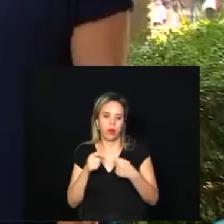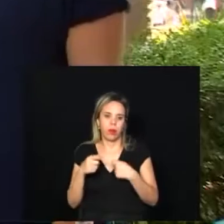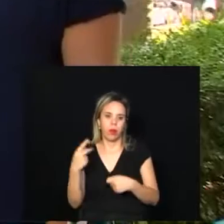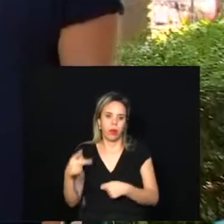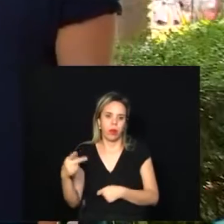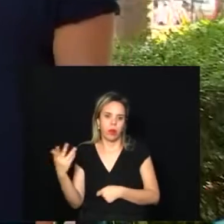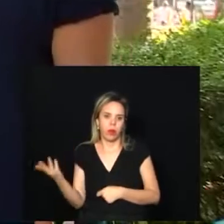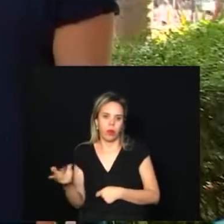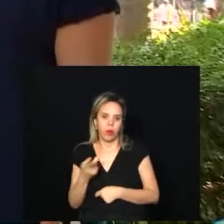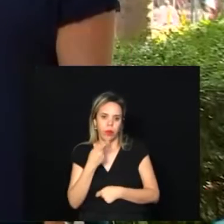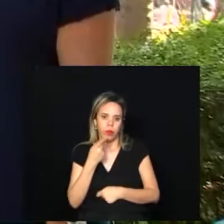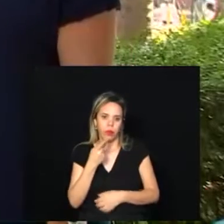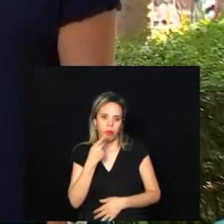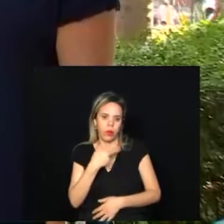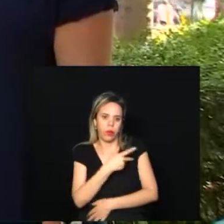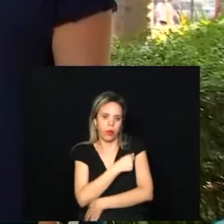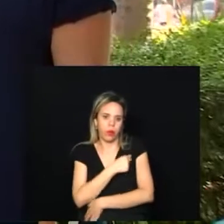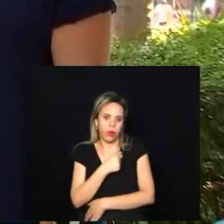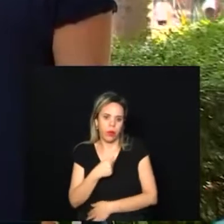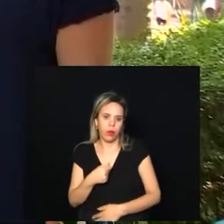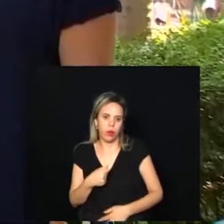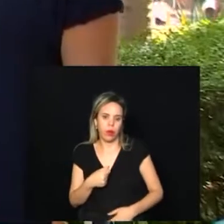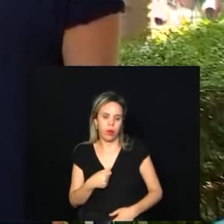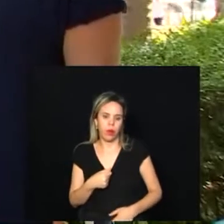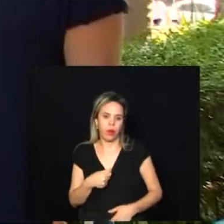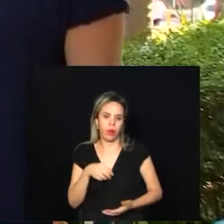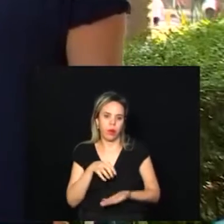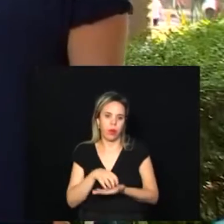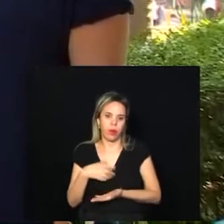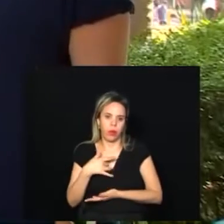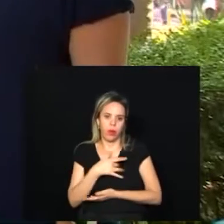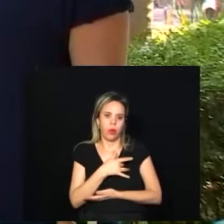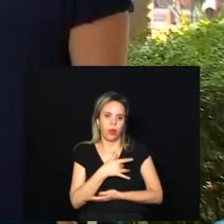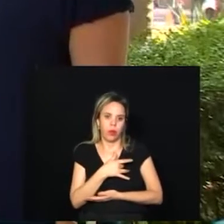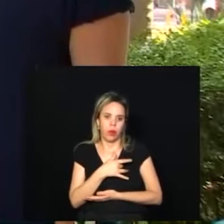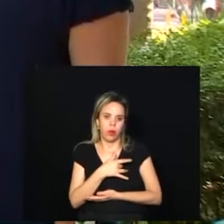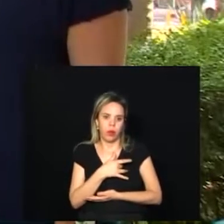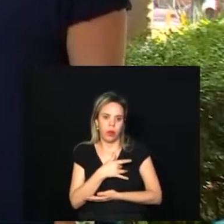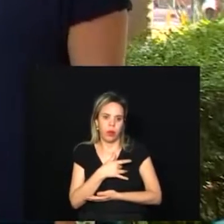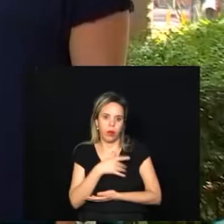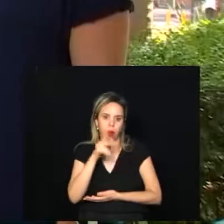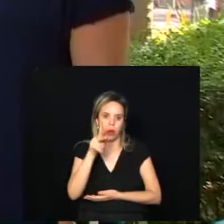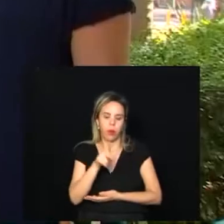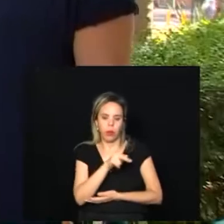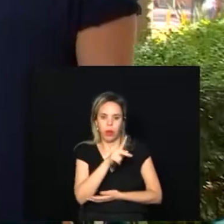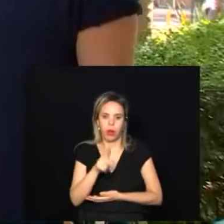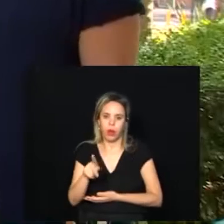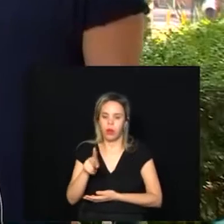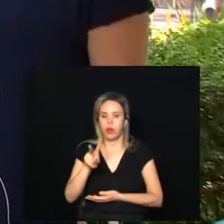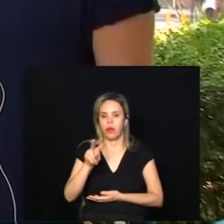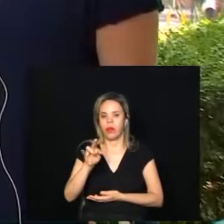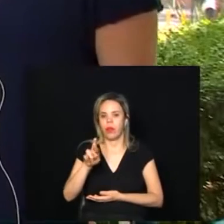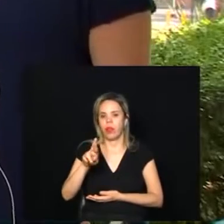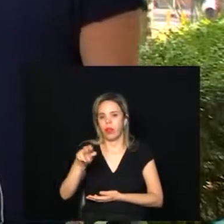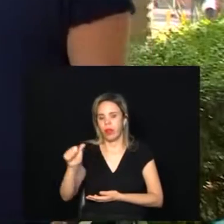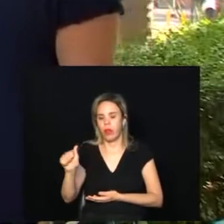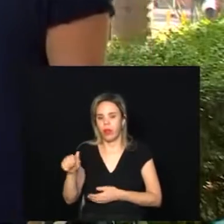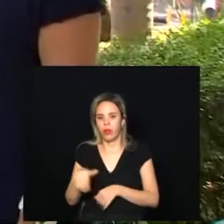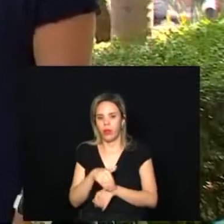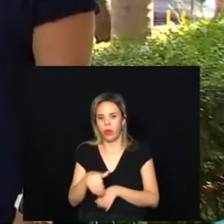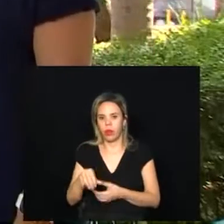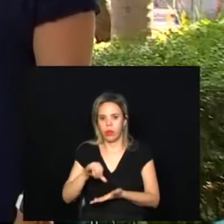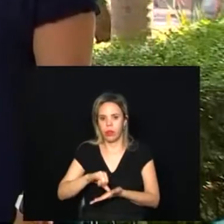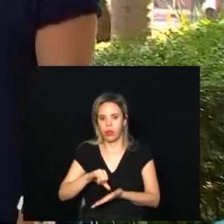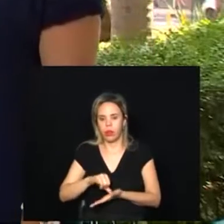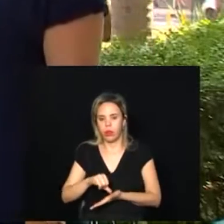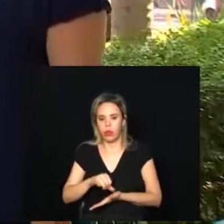entrevistá-la, né, falando a respeito de vacinação no posto de saúde da Padre Vieira, se eu não me engano, né? Então, quer dizer, hoje a gente já está